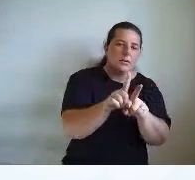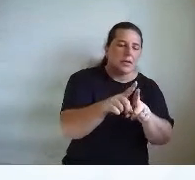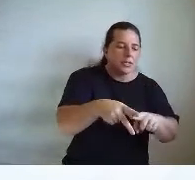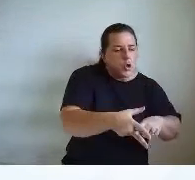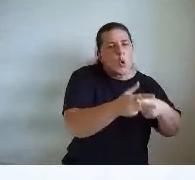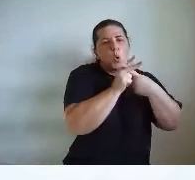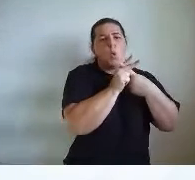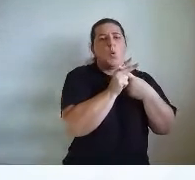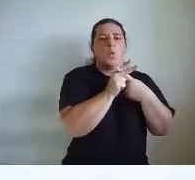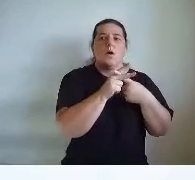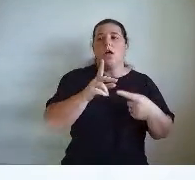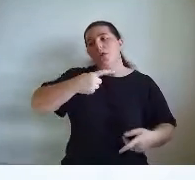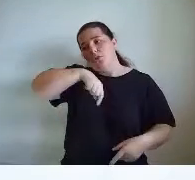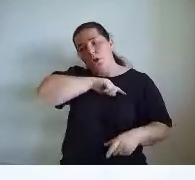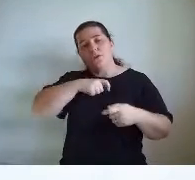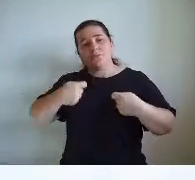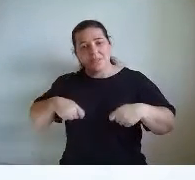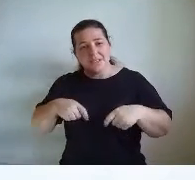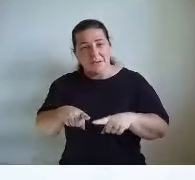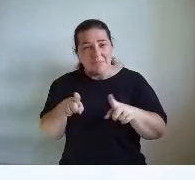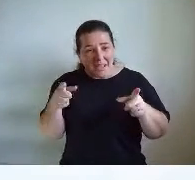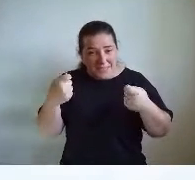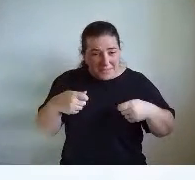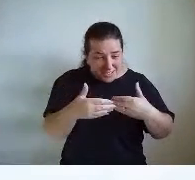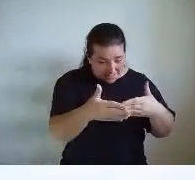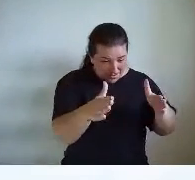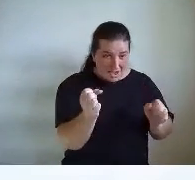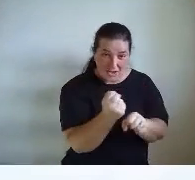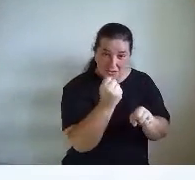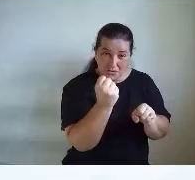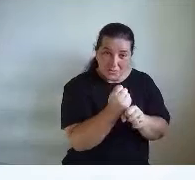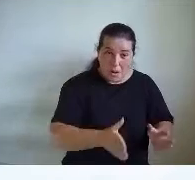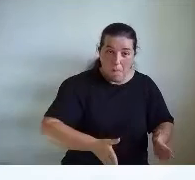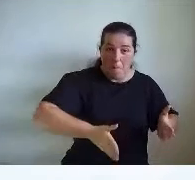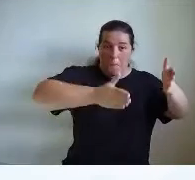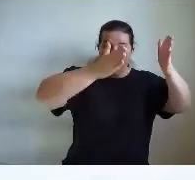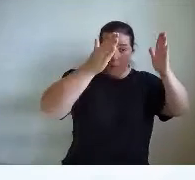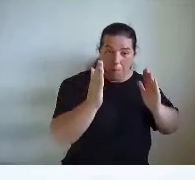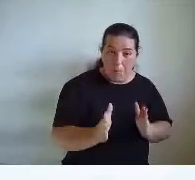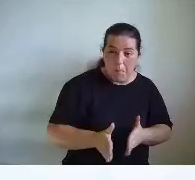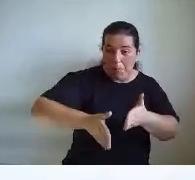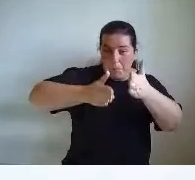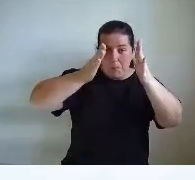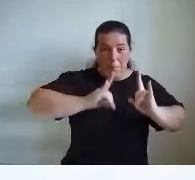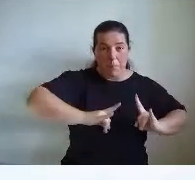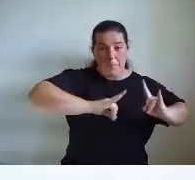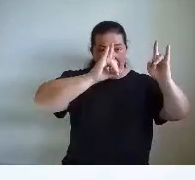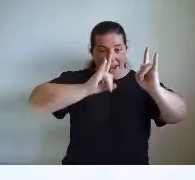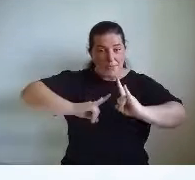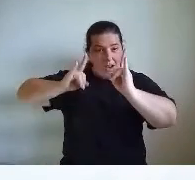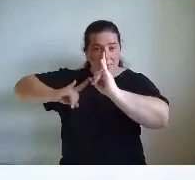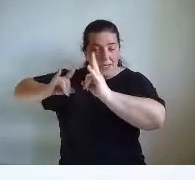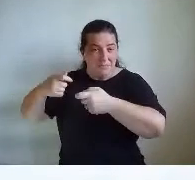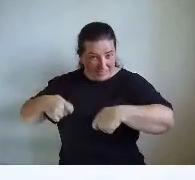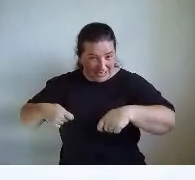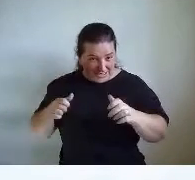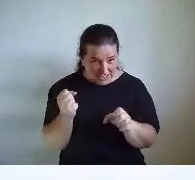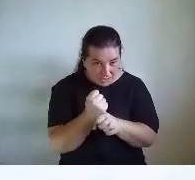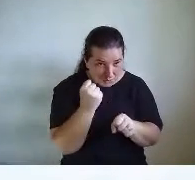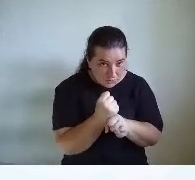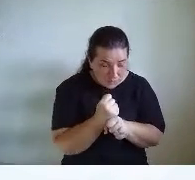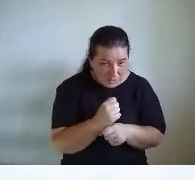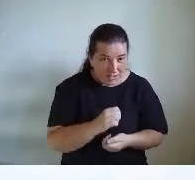precisamos na construção civil, mas precisa continuar construindo prédios, enfim, né? E por que a gente tem que repensar